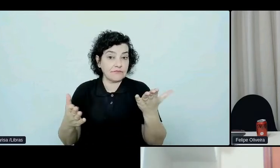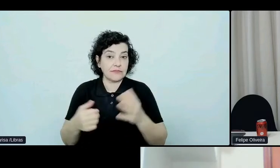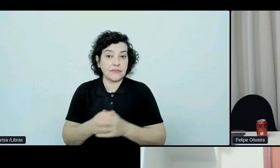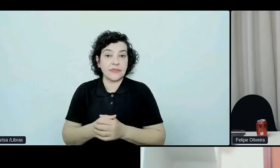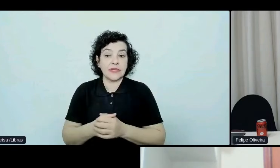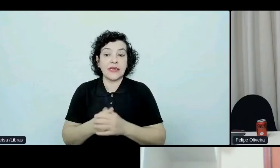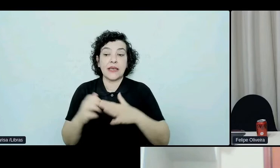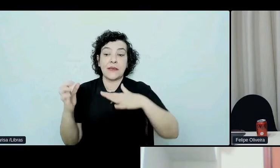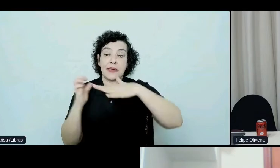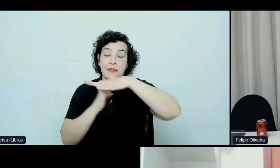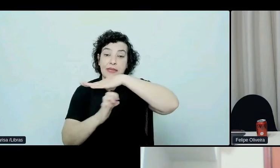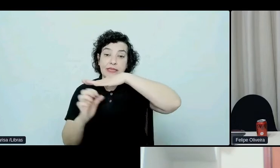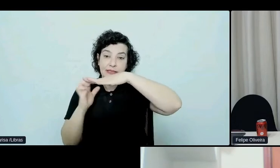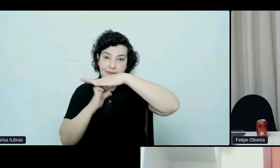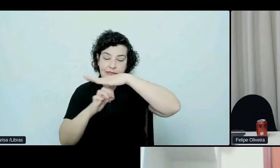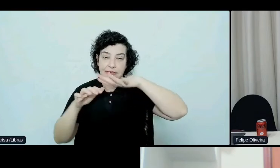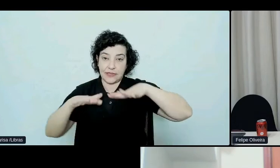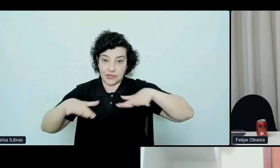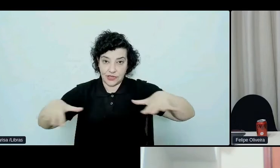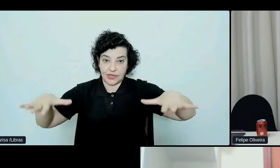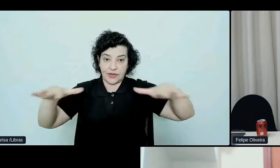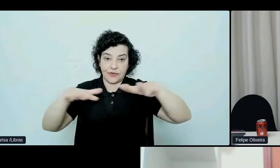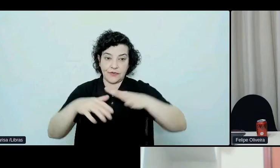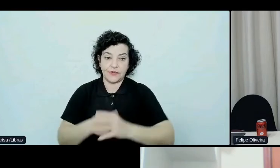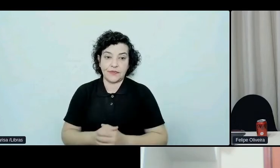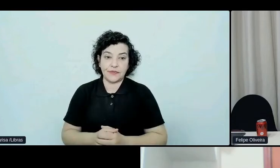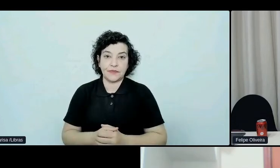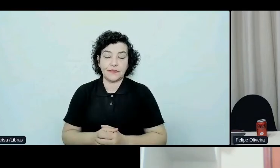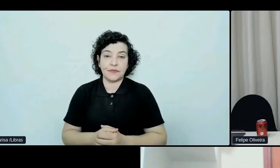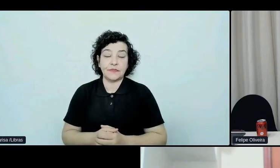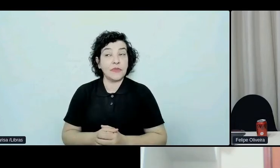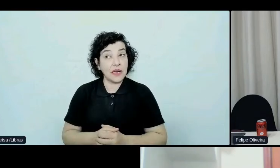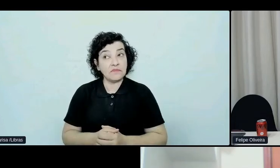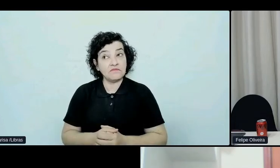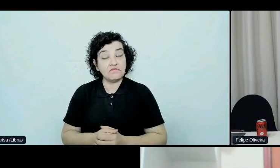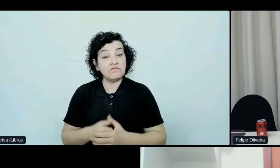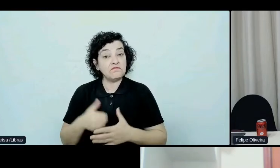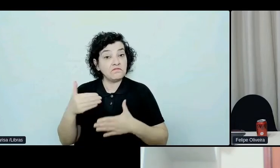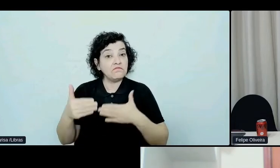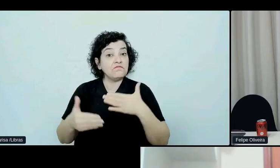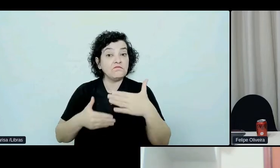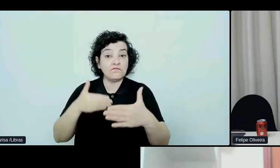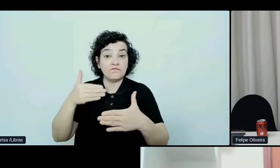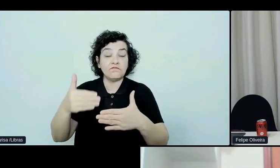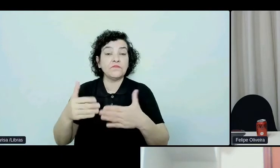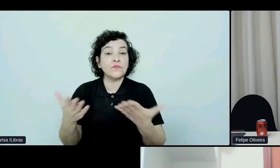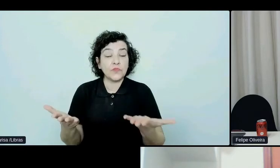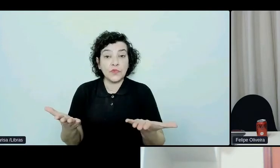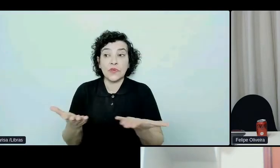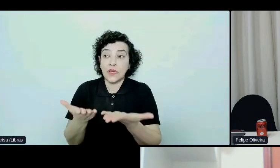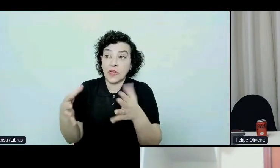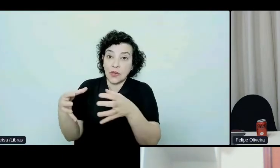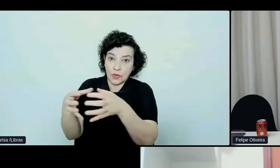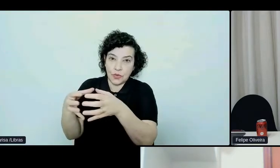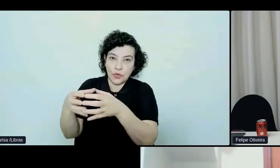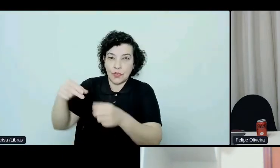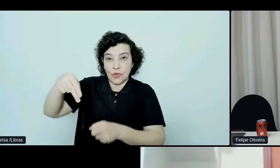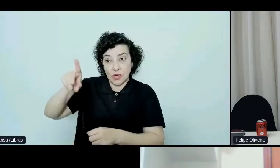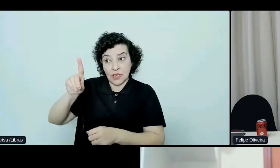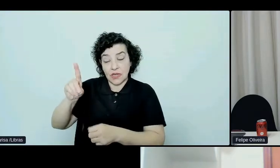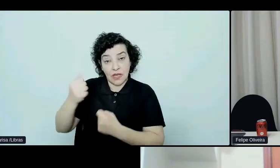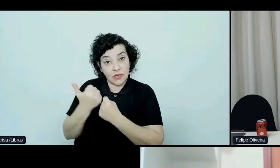fazer uma que, em tese, fica como uma pergunta final, mas, se sobrar um tempinho, eu faço mais um. Que é, que